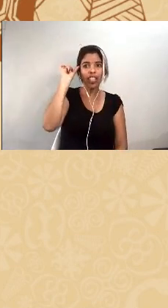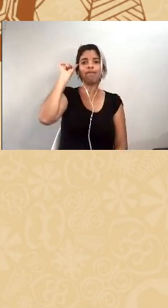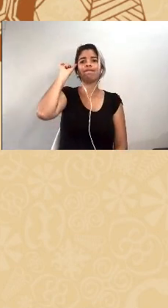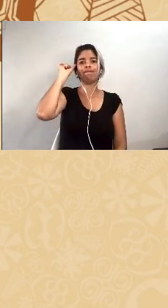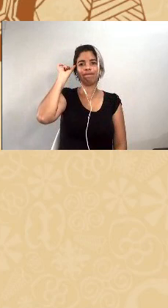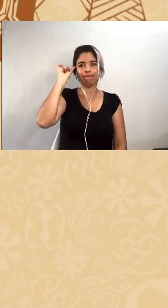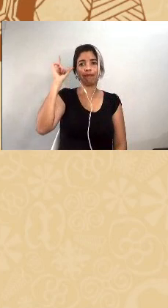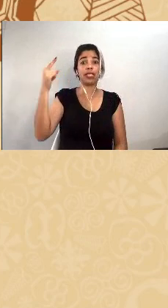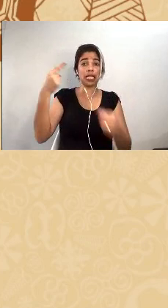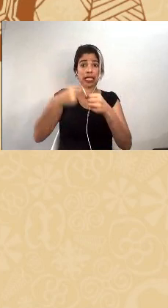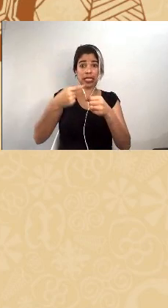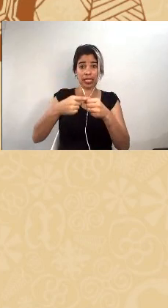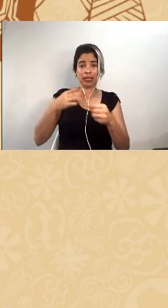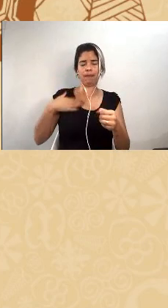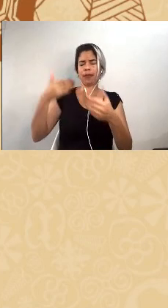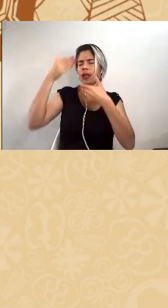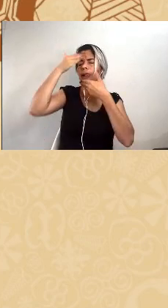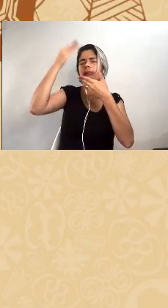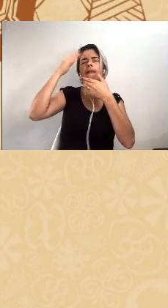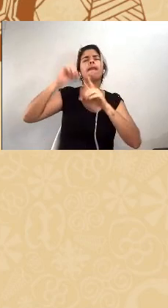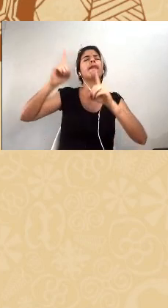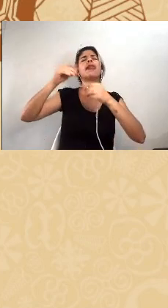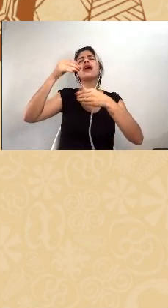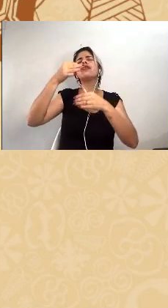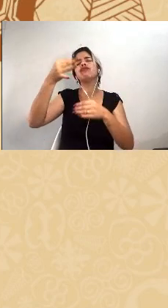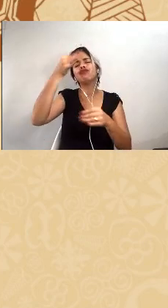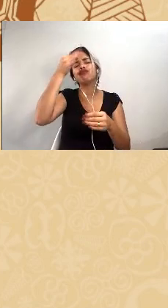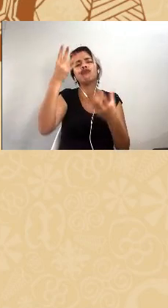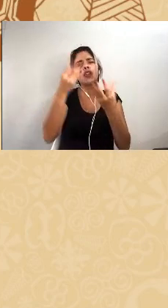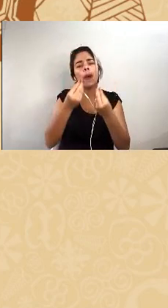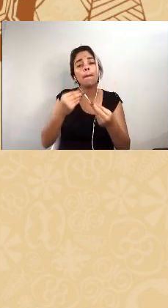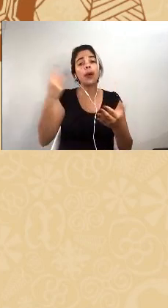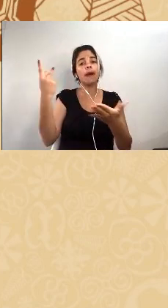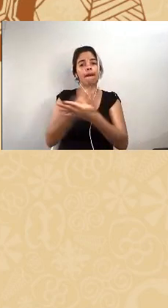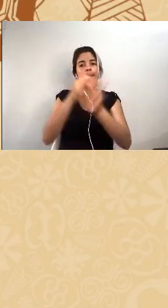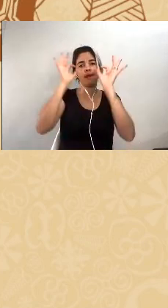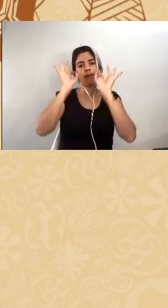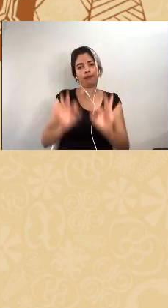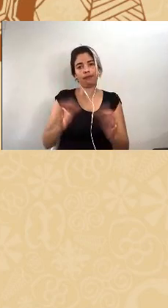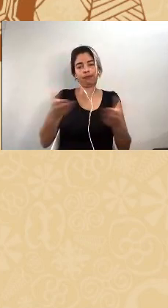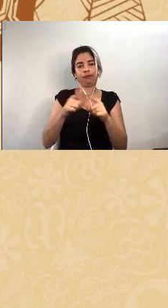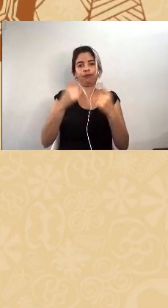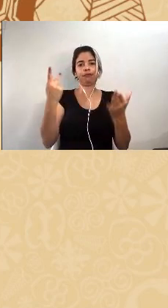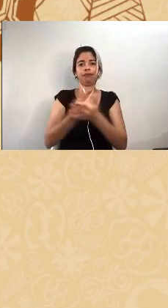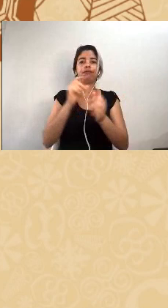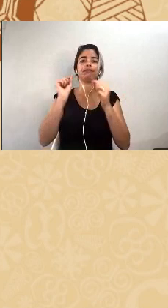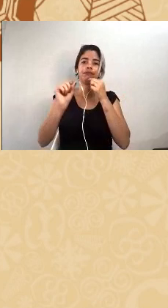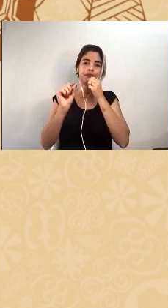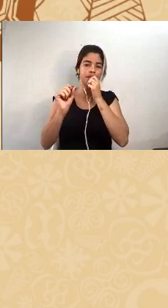da minha cidade, agradecendo a Deus. Rezei tanto hoje para tudo dar certo. O que acontece?